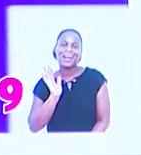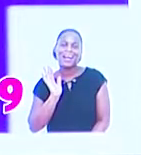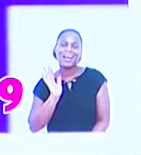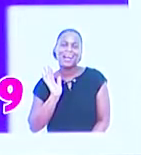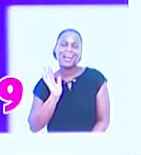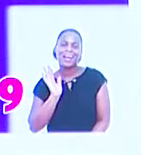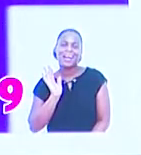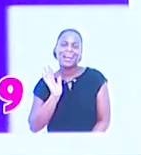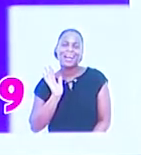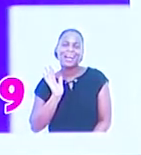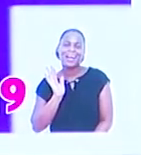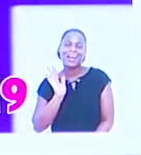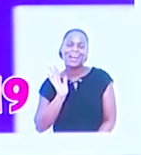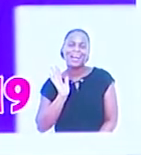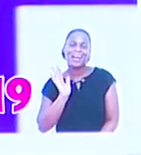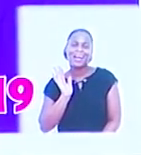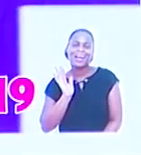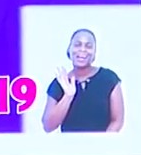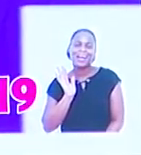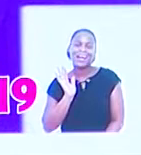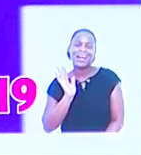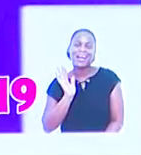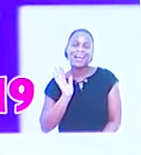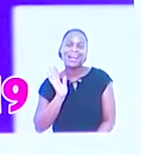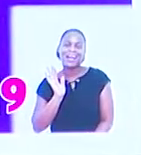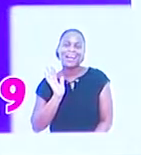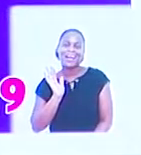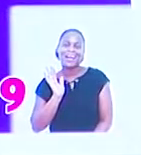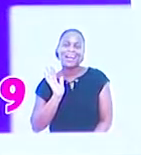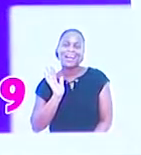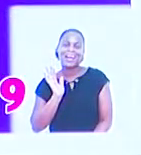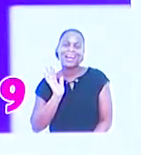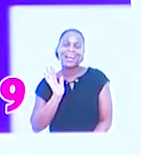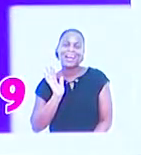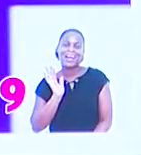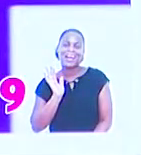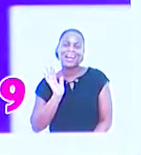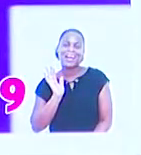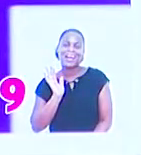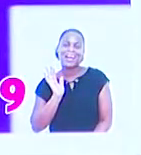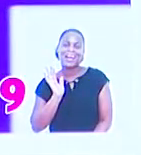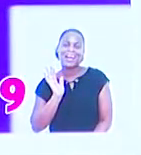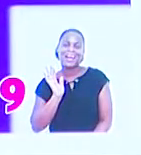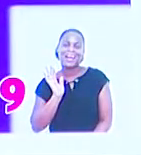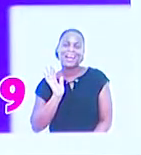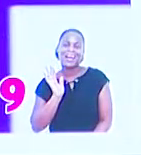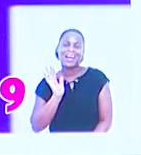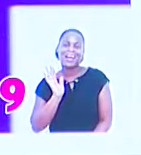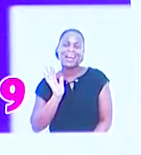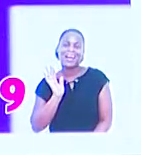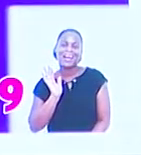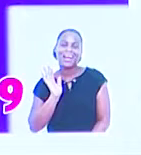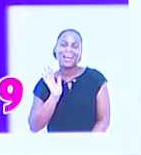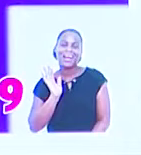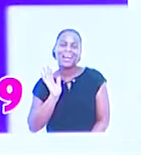conseguiram 5 a resposta a menina como é que era se chama ela chama sim muito bem